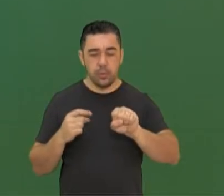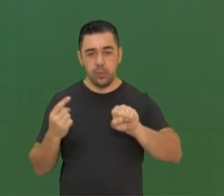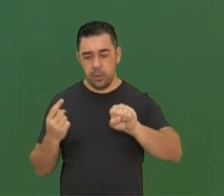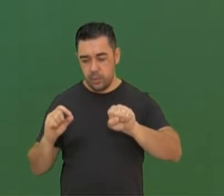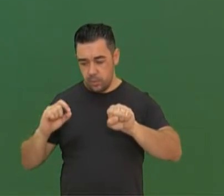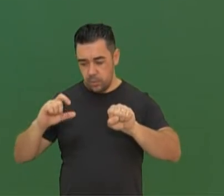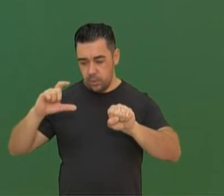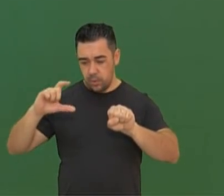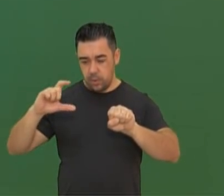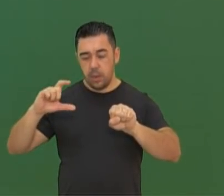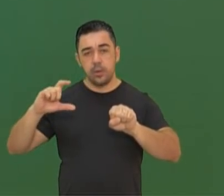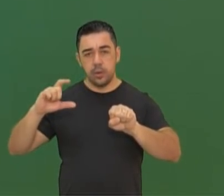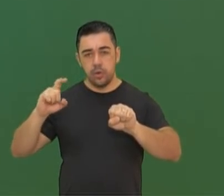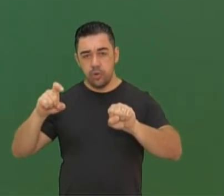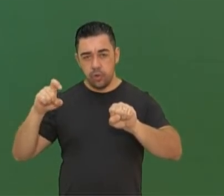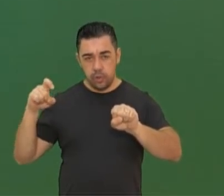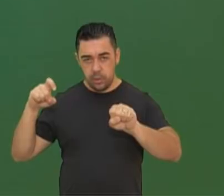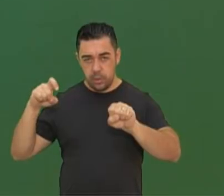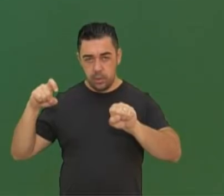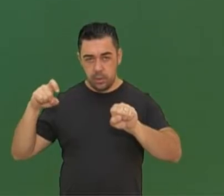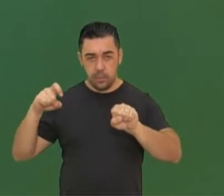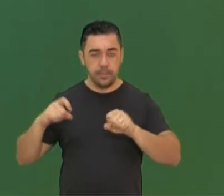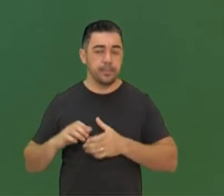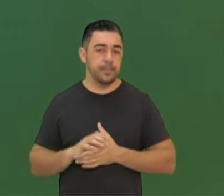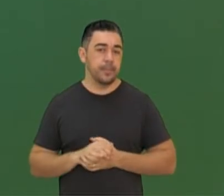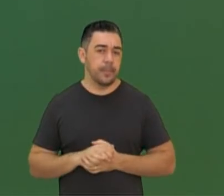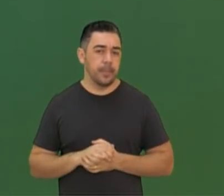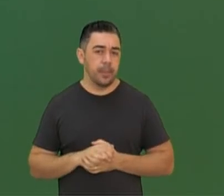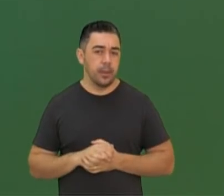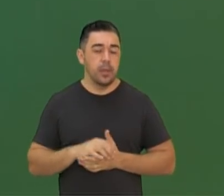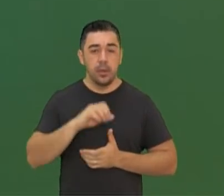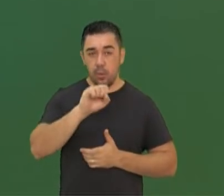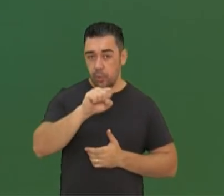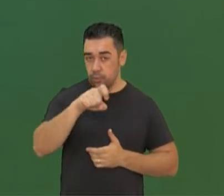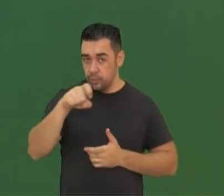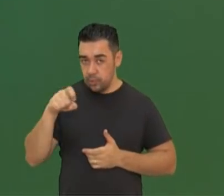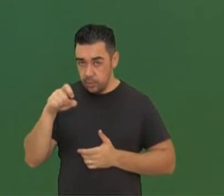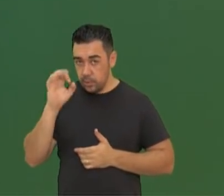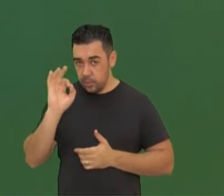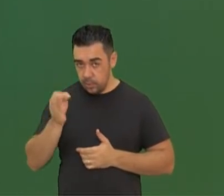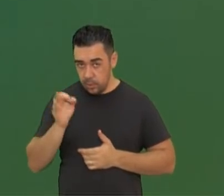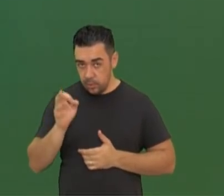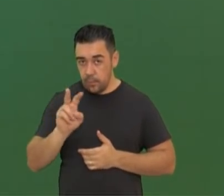x. Certo? Então, o volume é 8x.